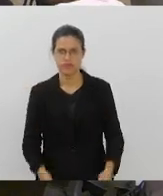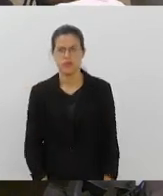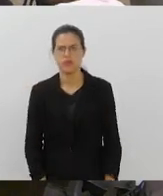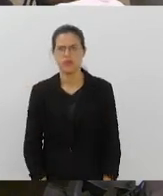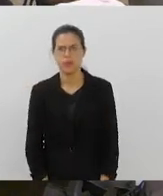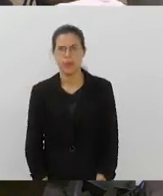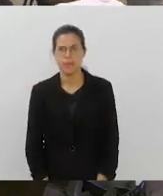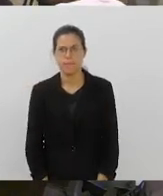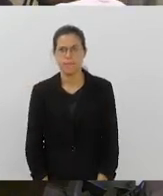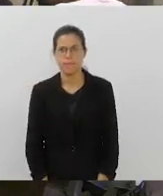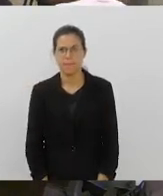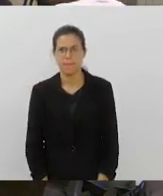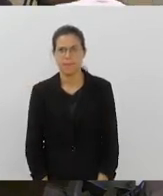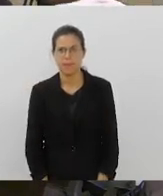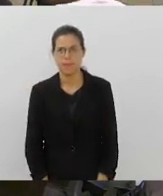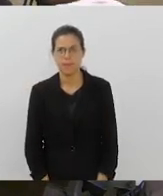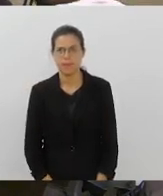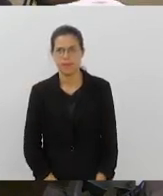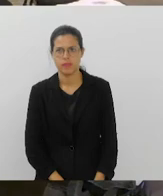Vai rápido.